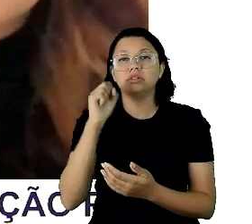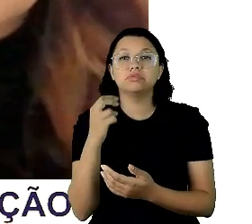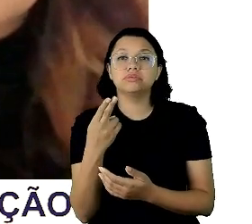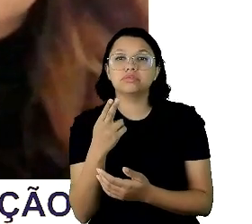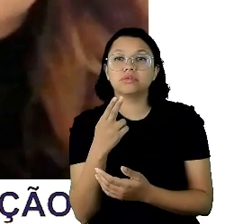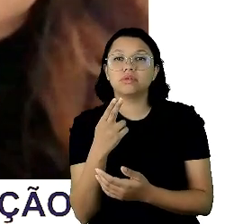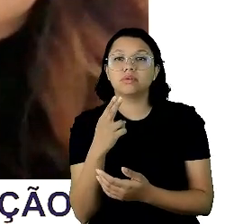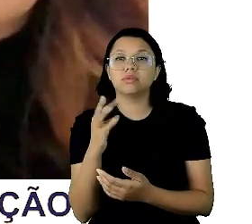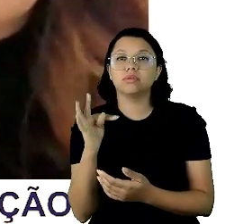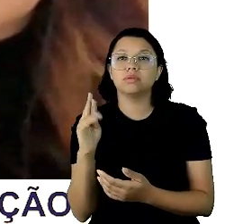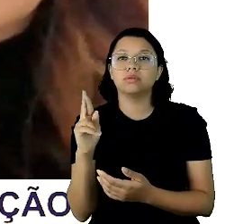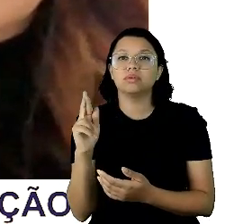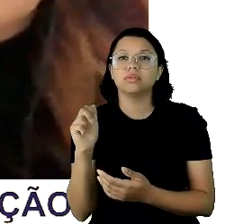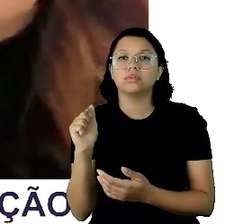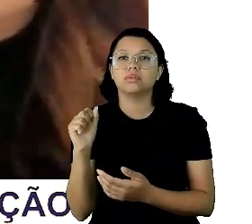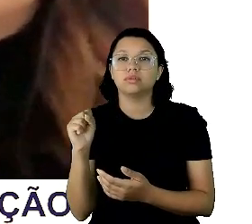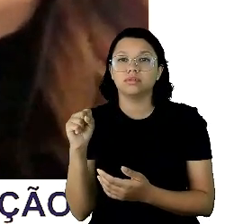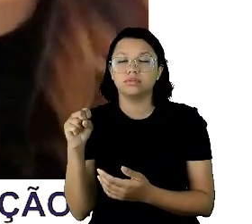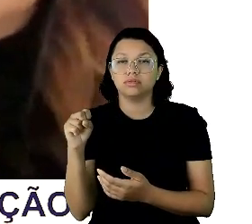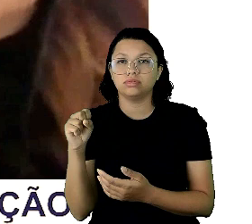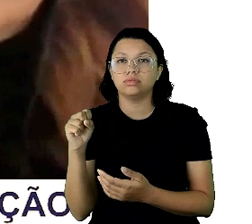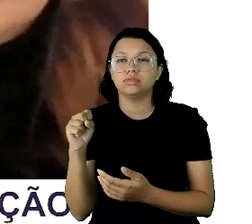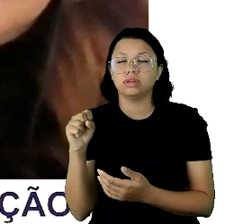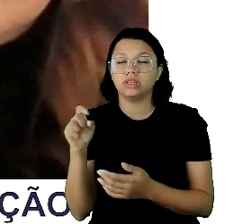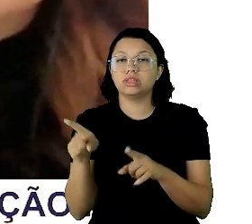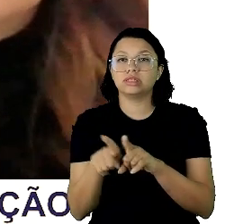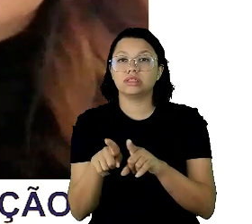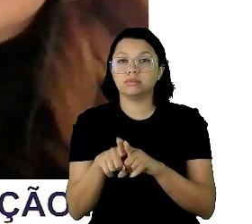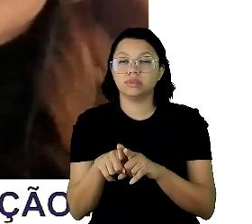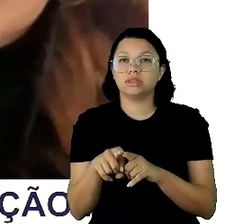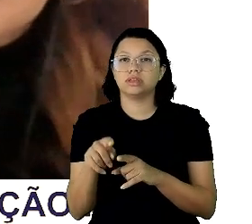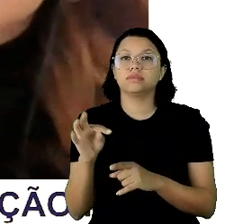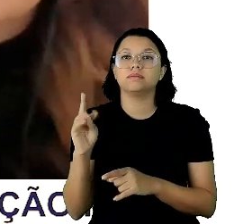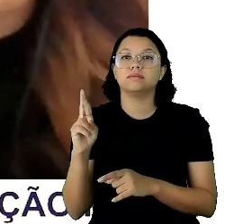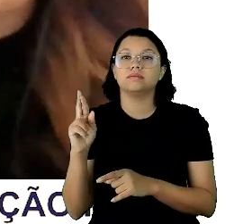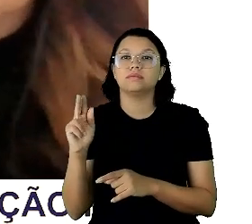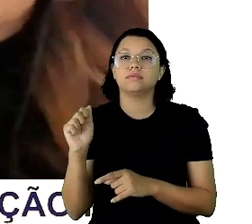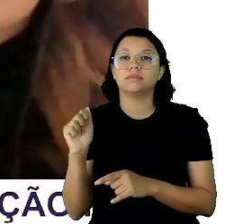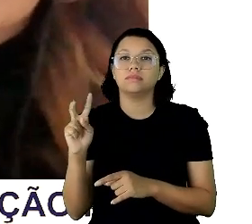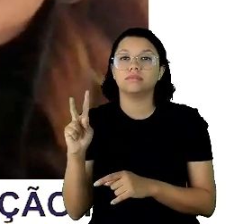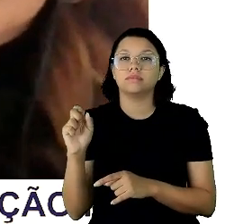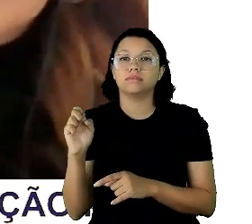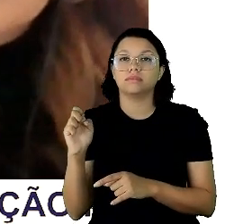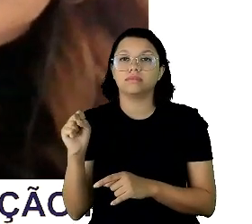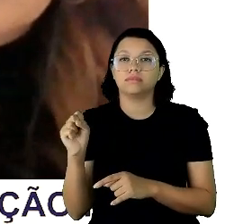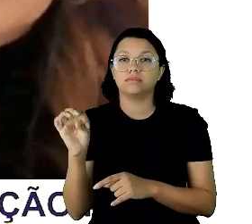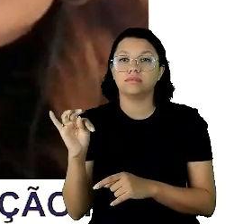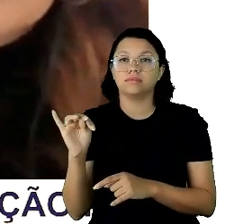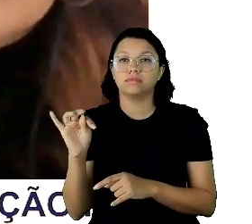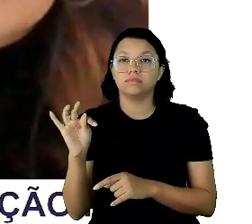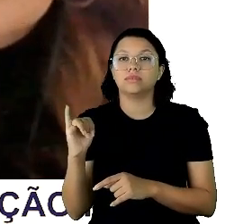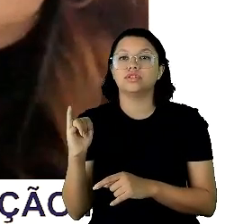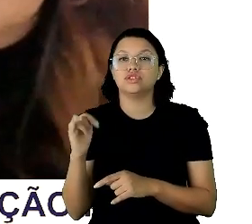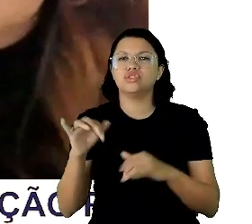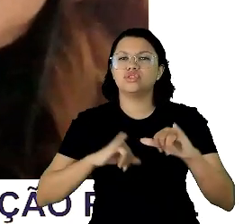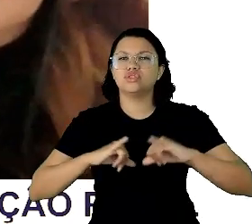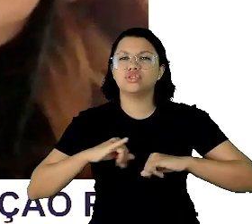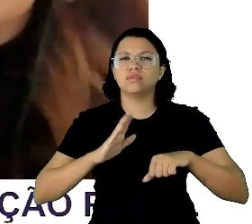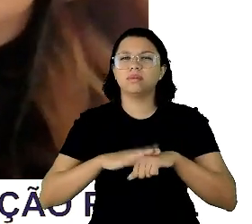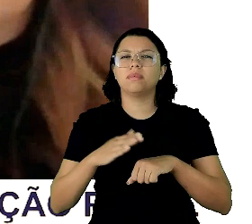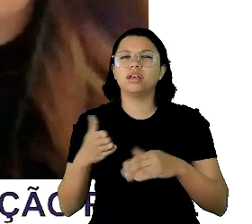trans e travestis sofrem mais com esse tipo de violência e o que pode ser feito para a proteção dessas mulheres.